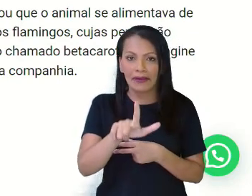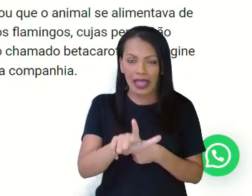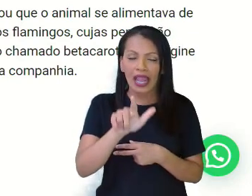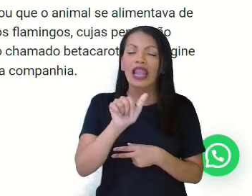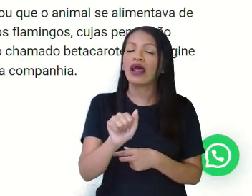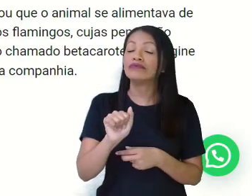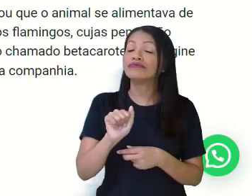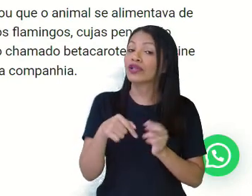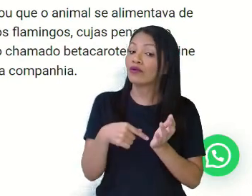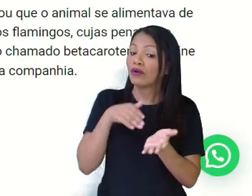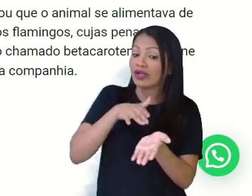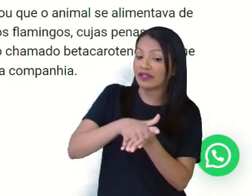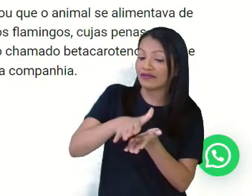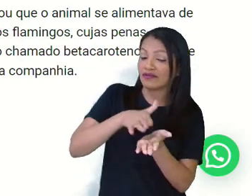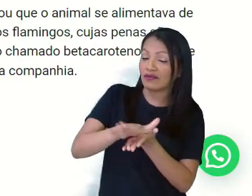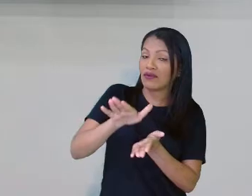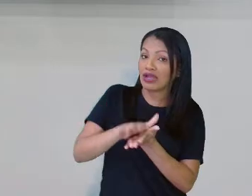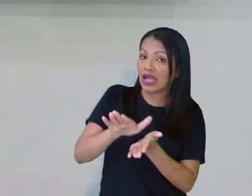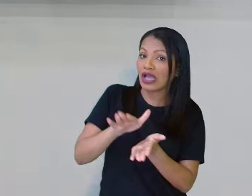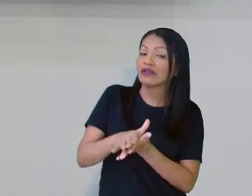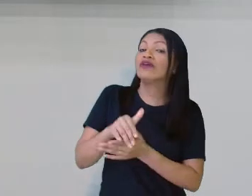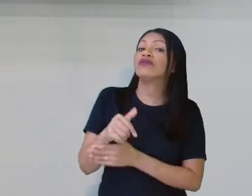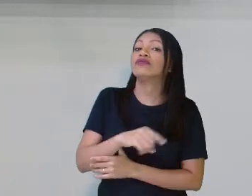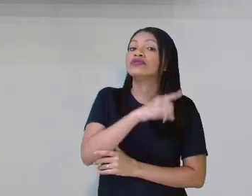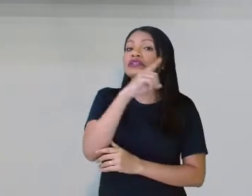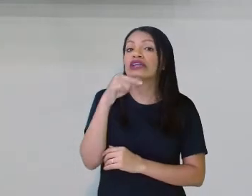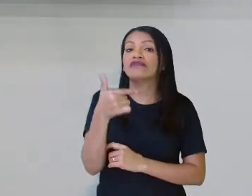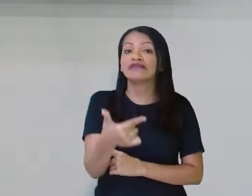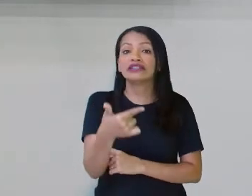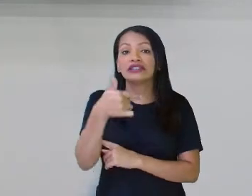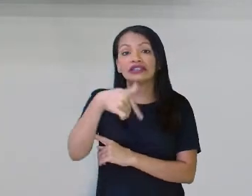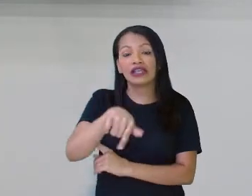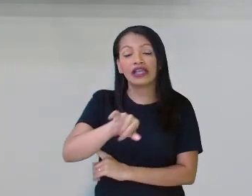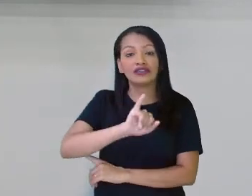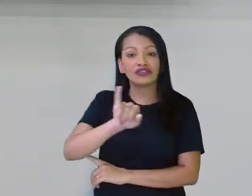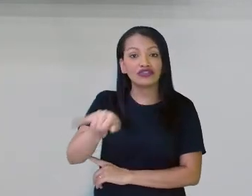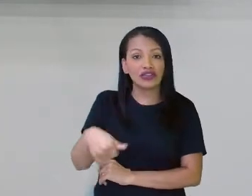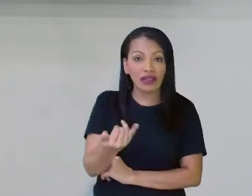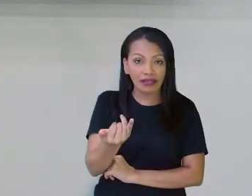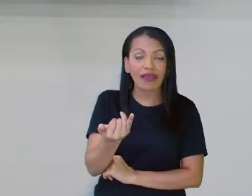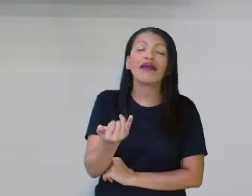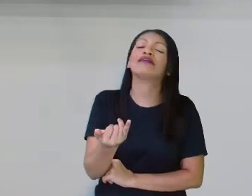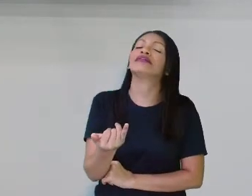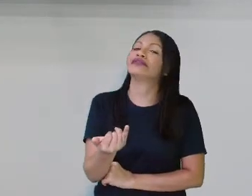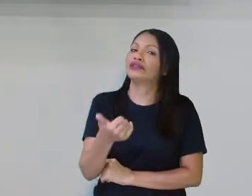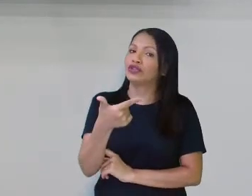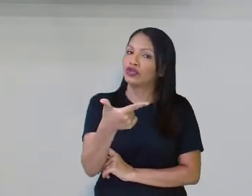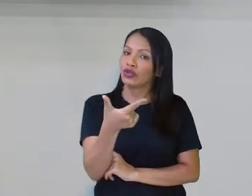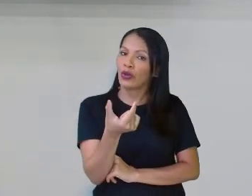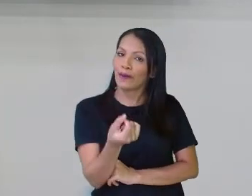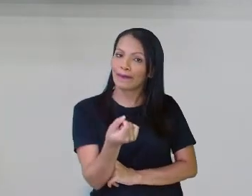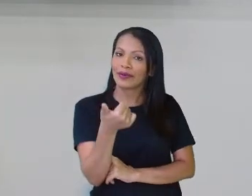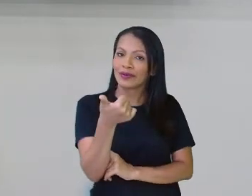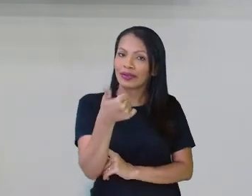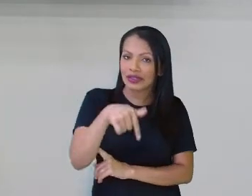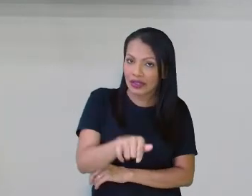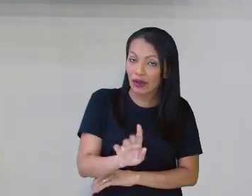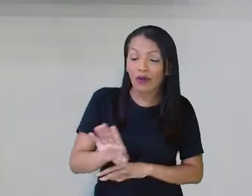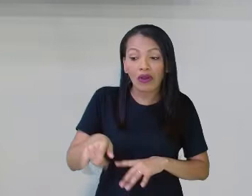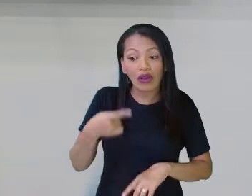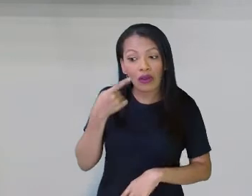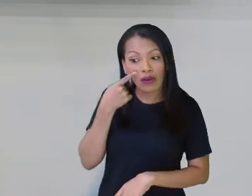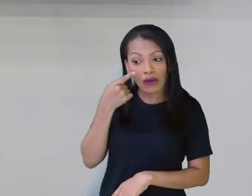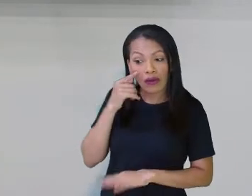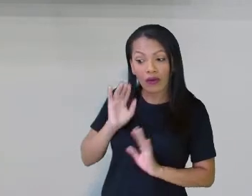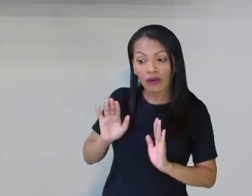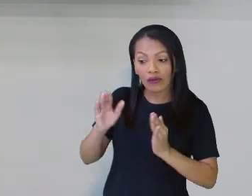dia 27 de janeiro de 2017. E observem só, é uma matéria científica numa revista